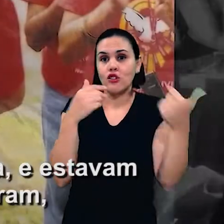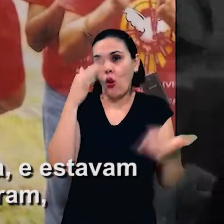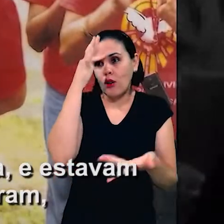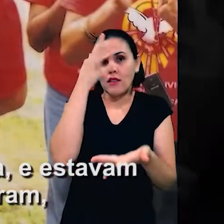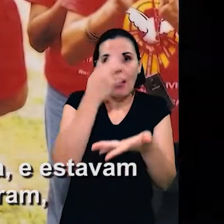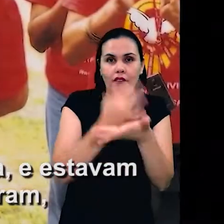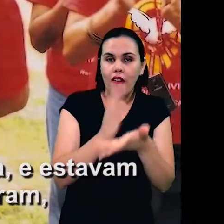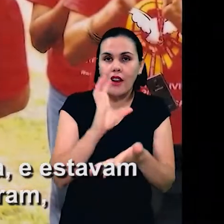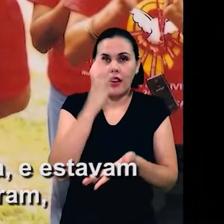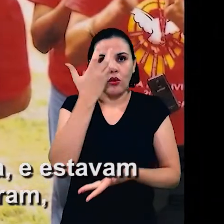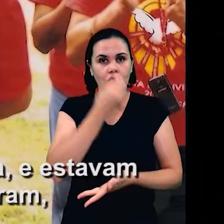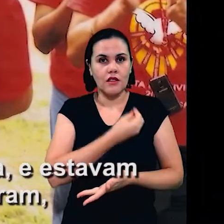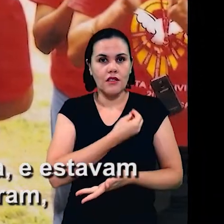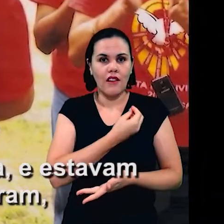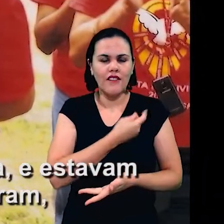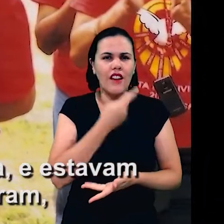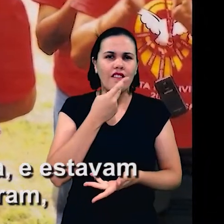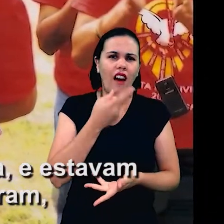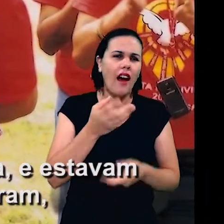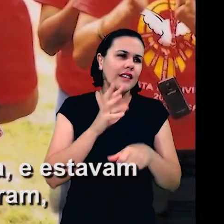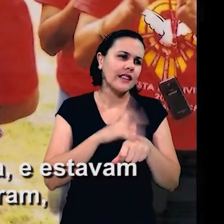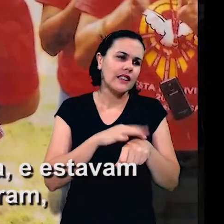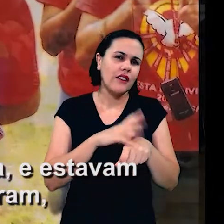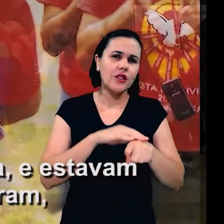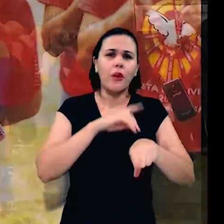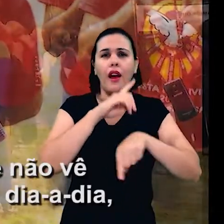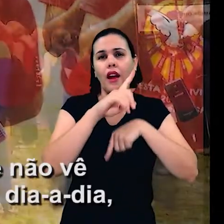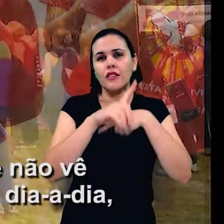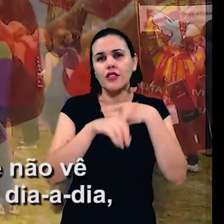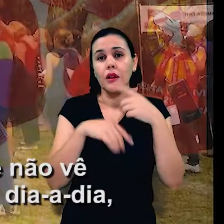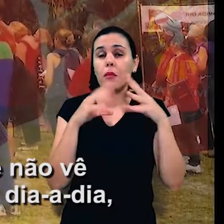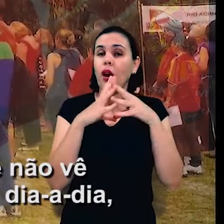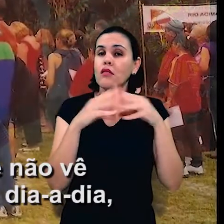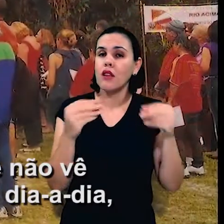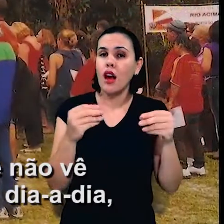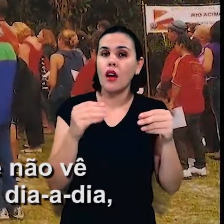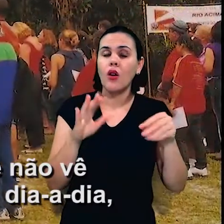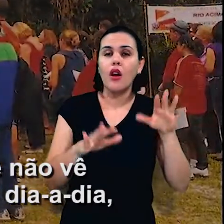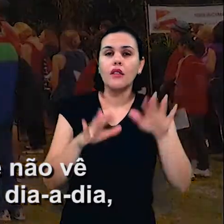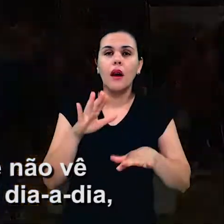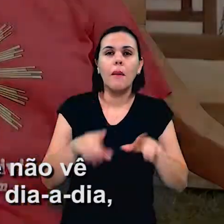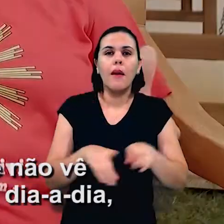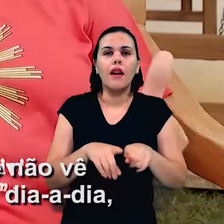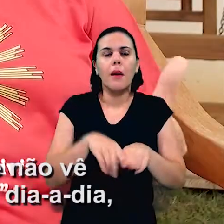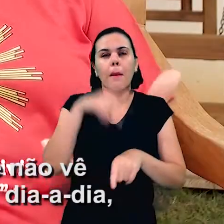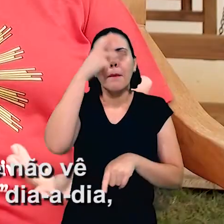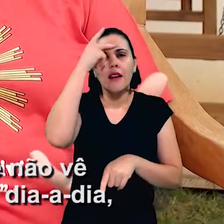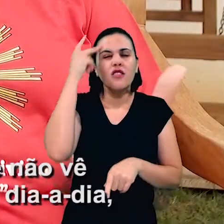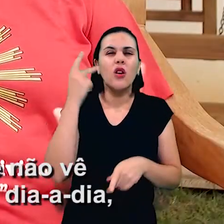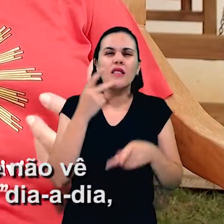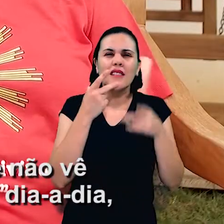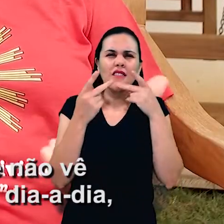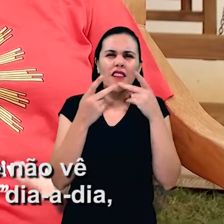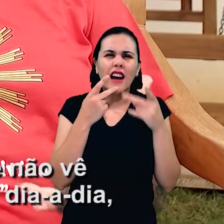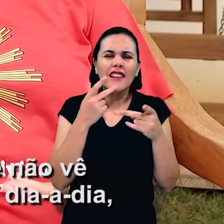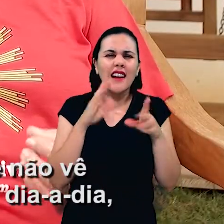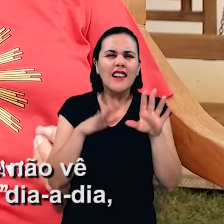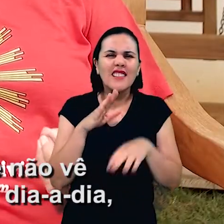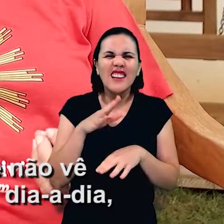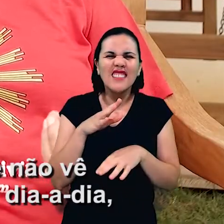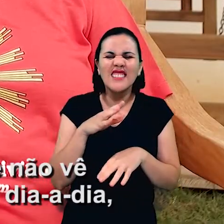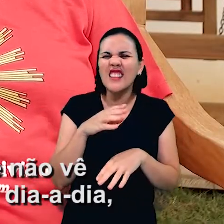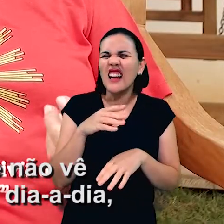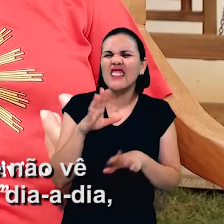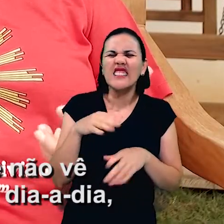bandeira chega, que estavam doentes e que saram. Você vê pessoas que não vê com frequência no